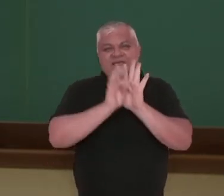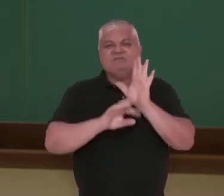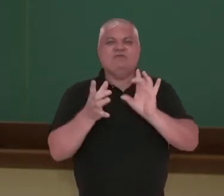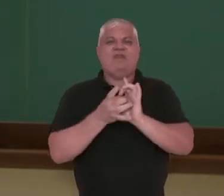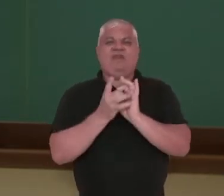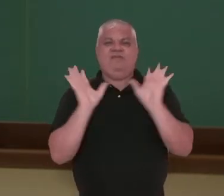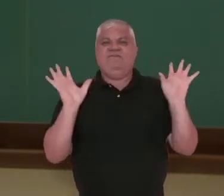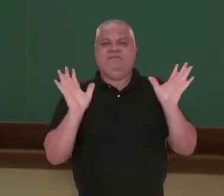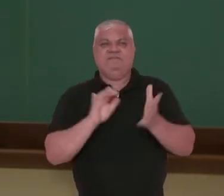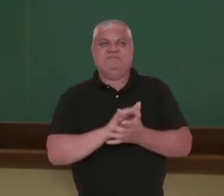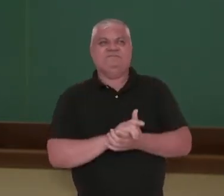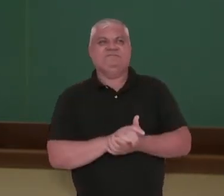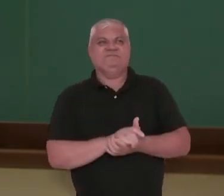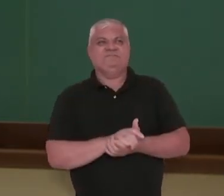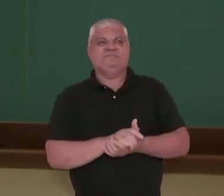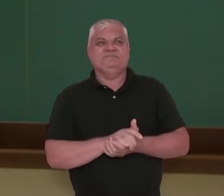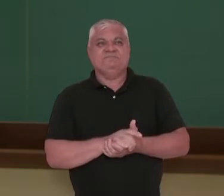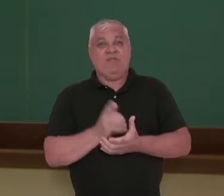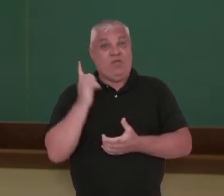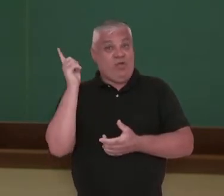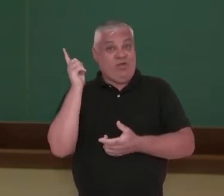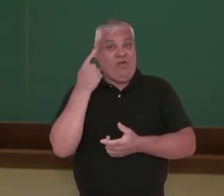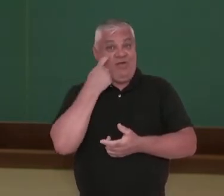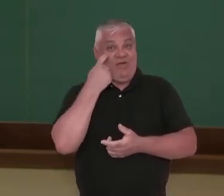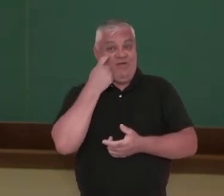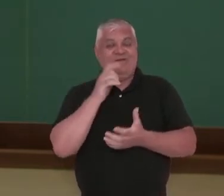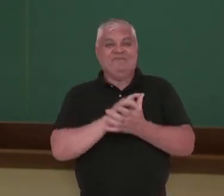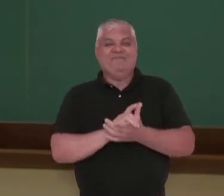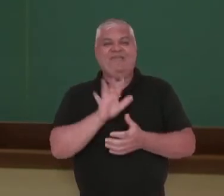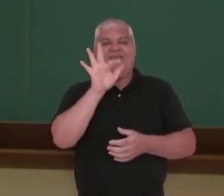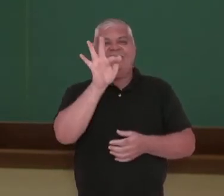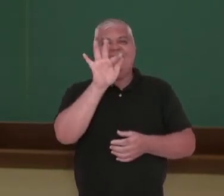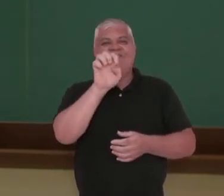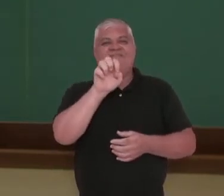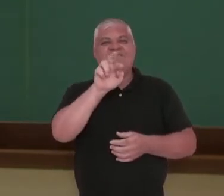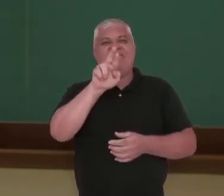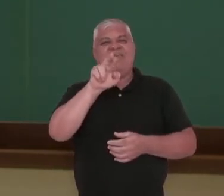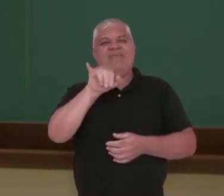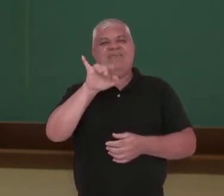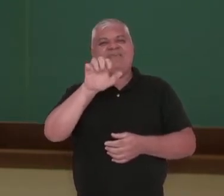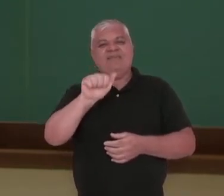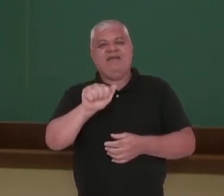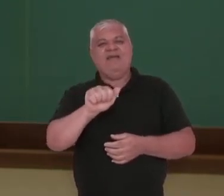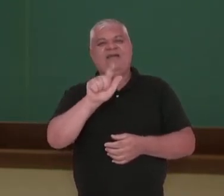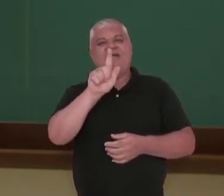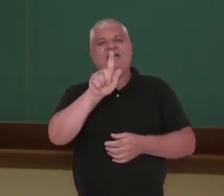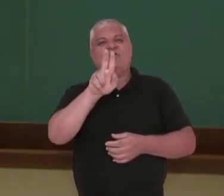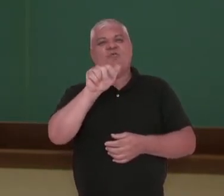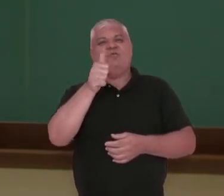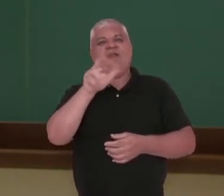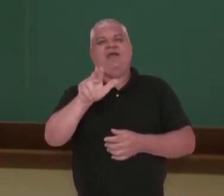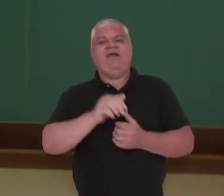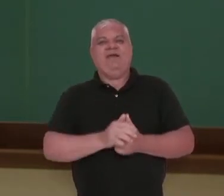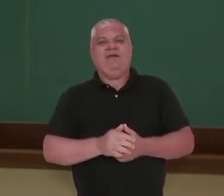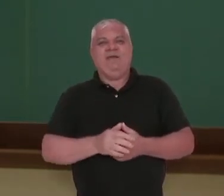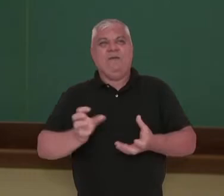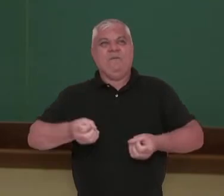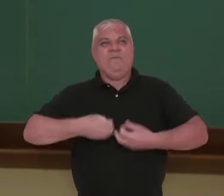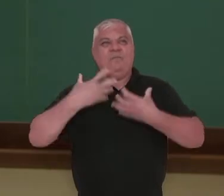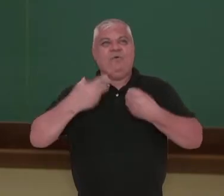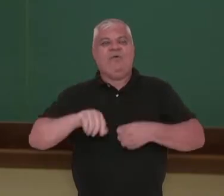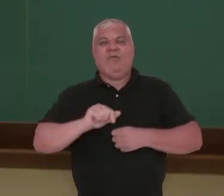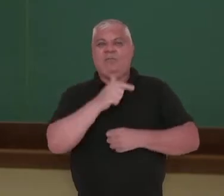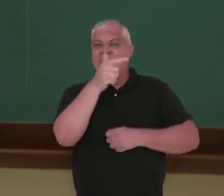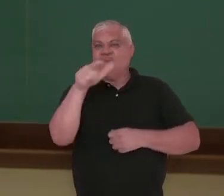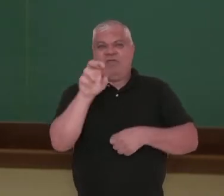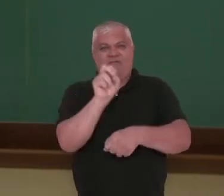liberdade formal. Olhe, por exemplo, do Ferreira Goulart, o poema Não Há Vagas.